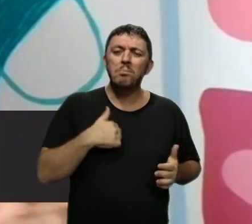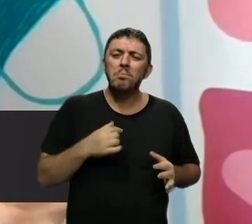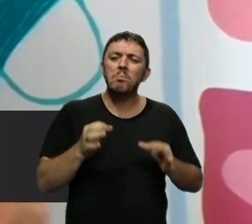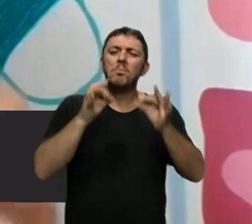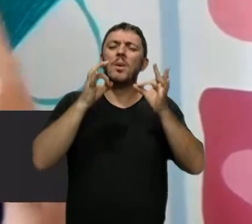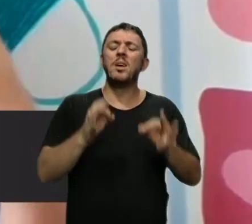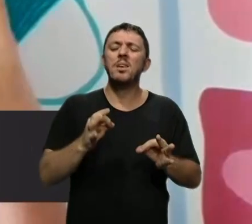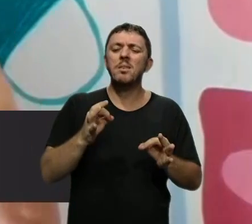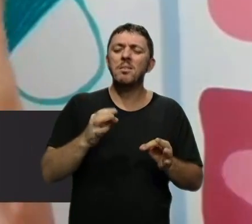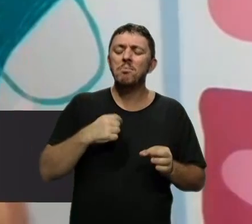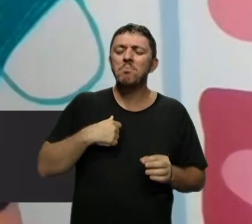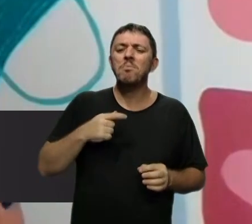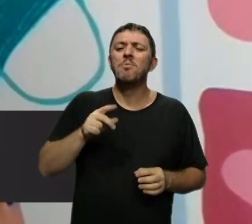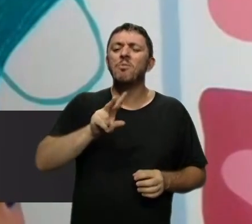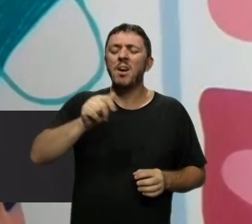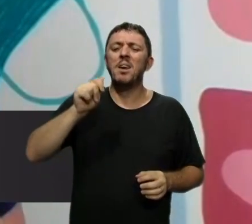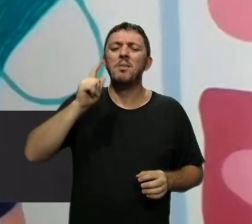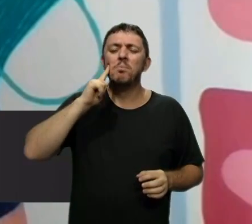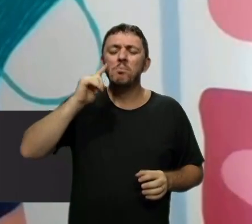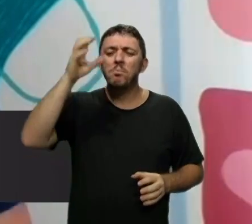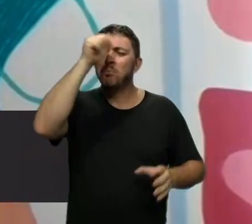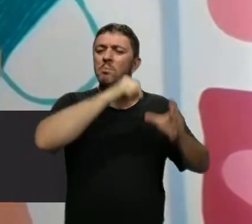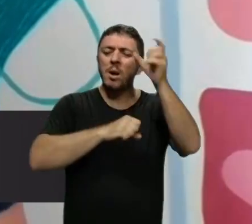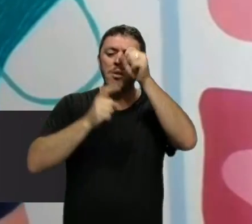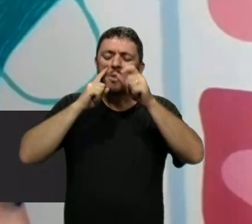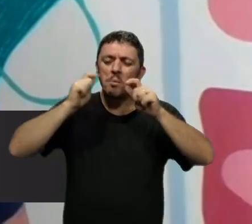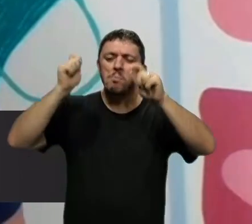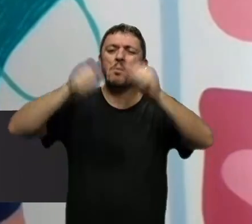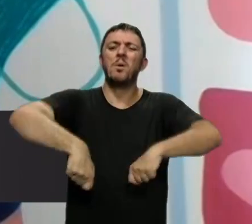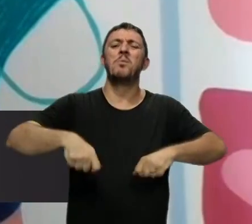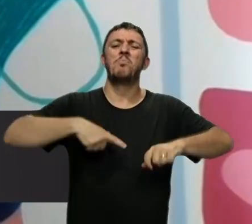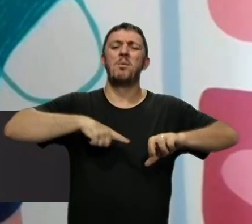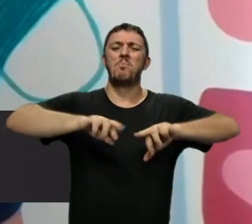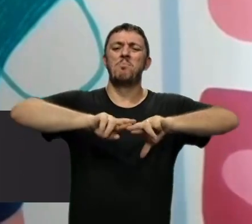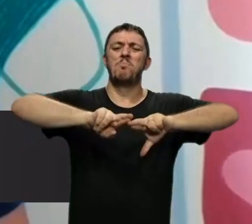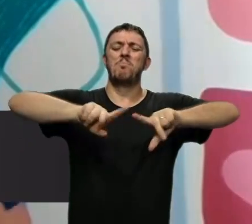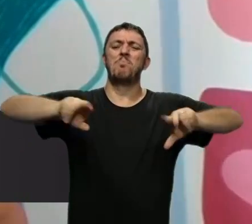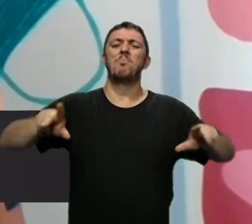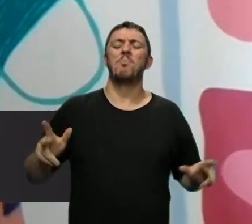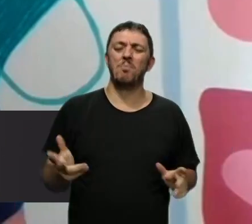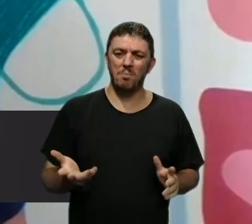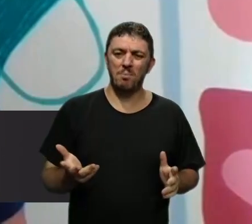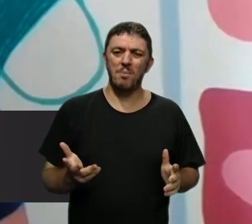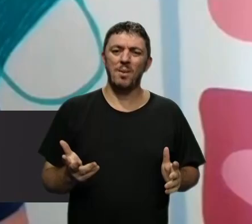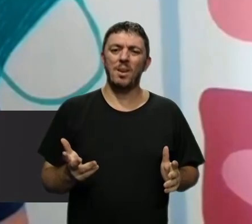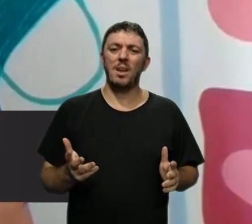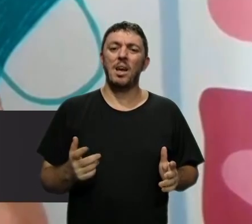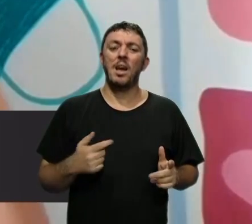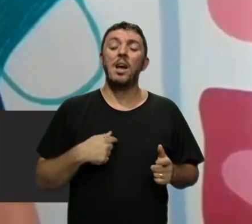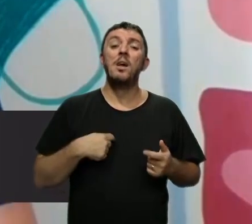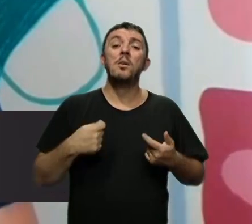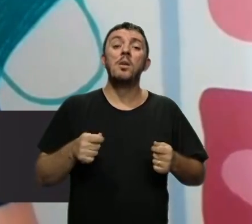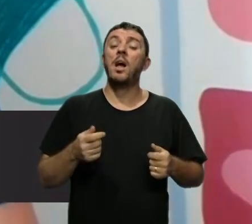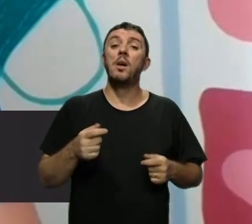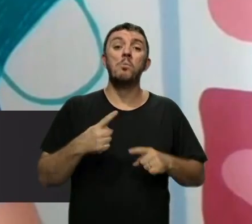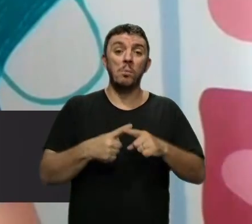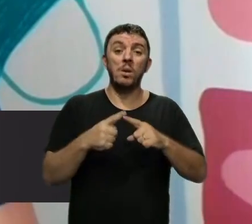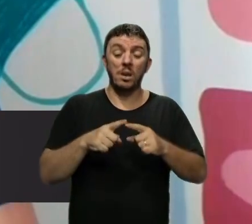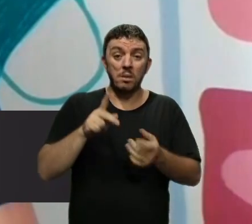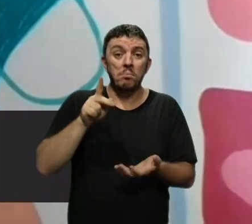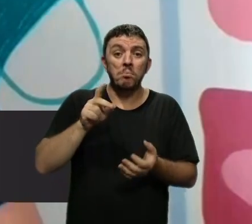mais possibilidades. Se a gente não vive isso, né, se a gente não vive esses momentos de relação com a natureza, de